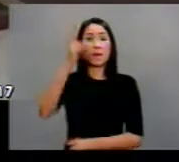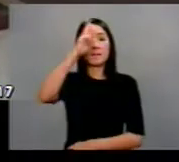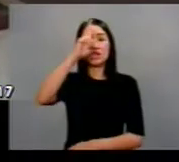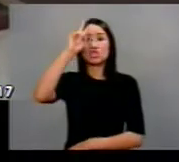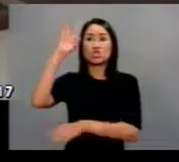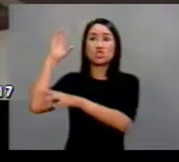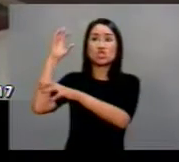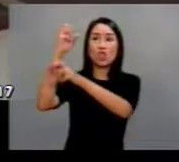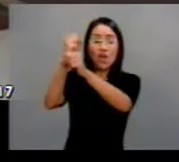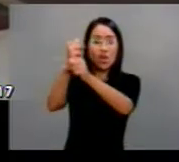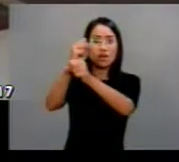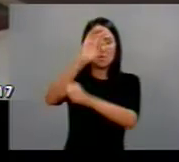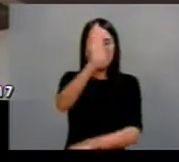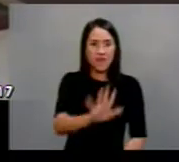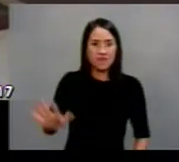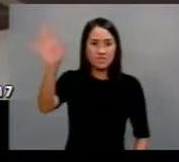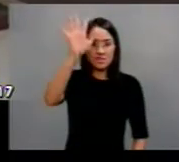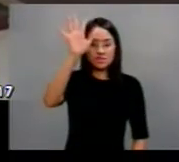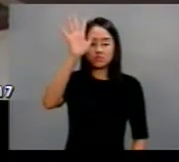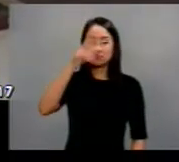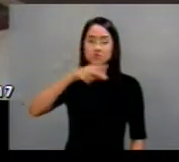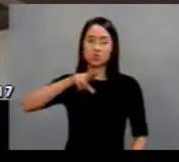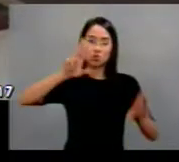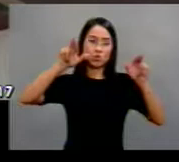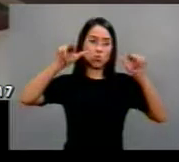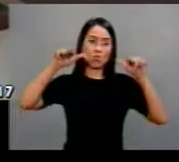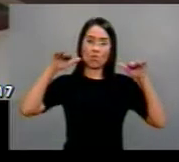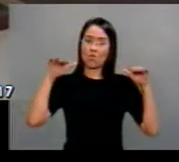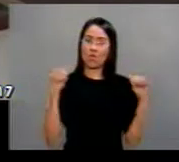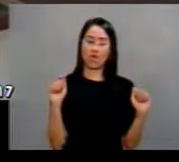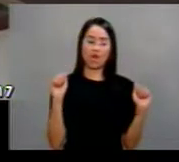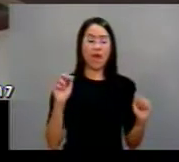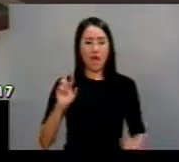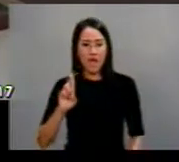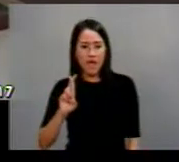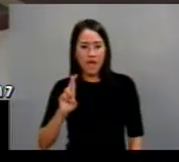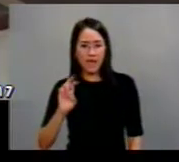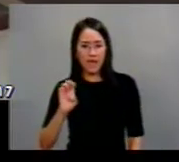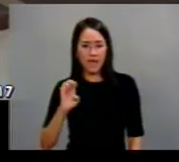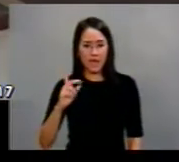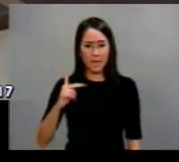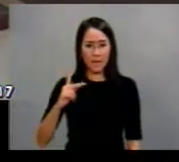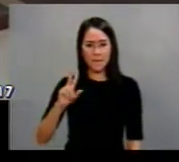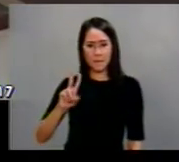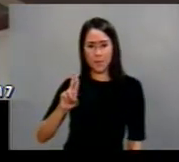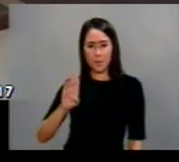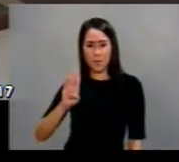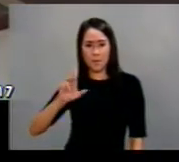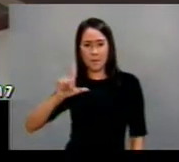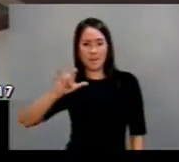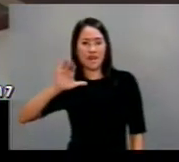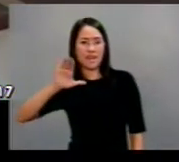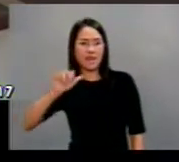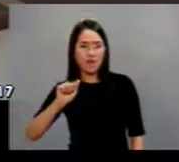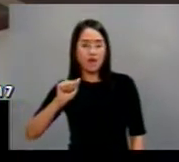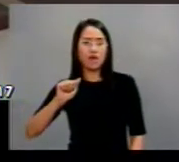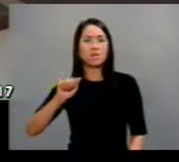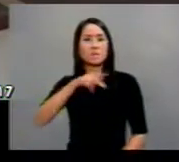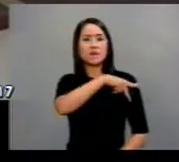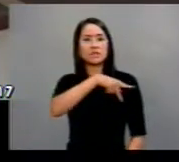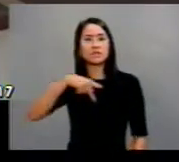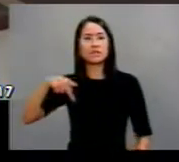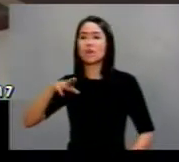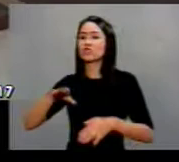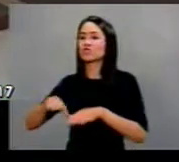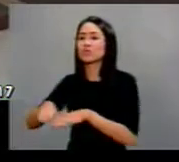do Brasil, que nunca conseguiu ser, de fato, república. Por isso que eu queria dizer aqui, sobretudo aqueles que